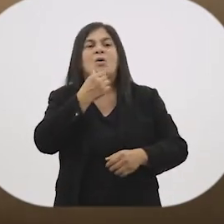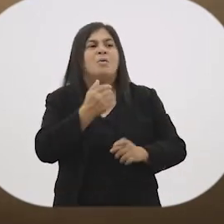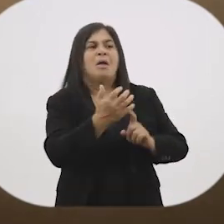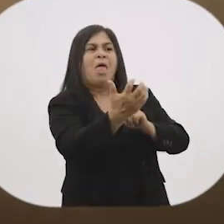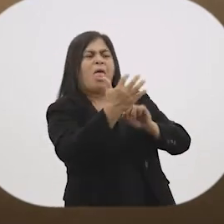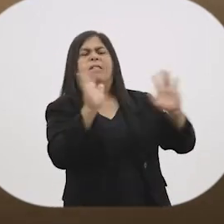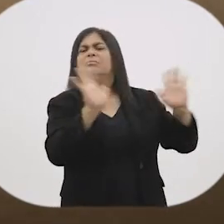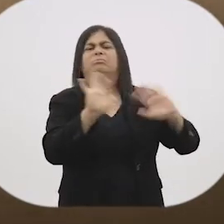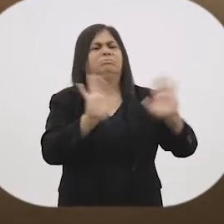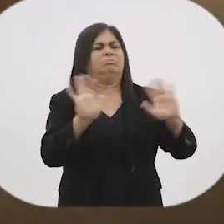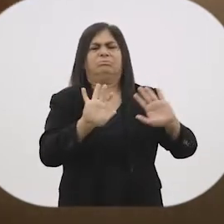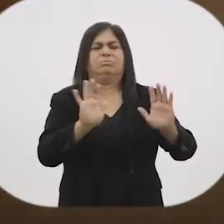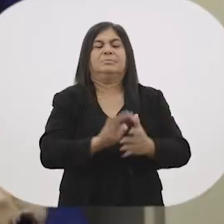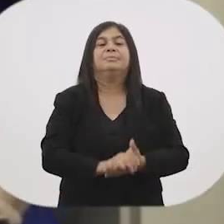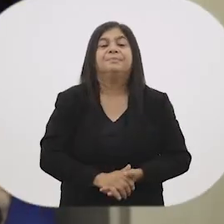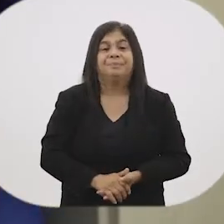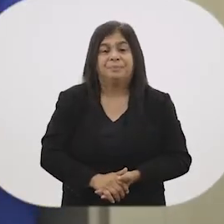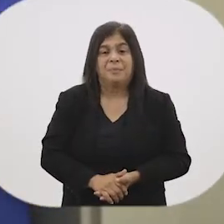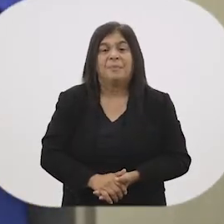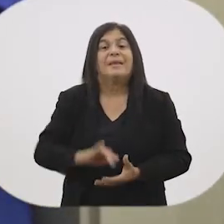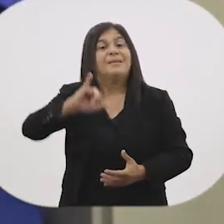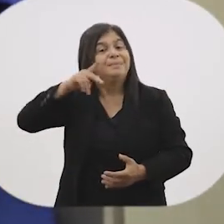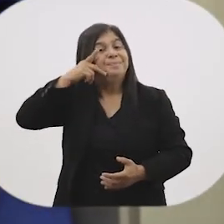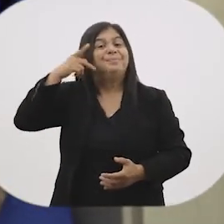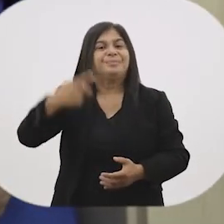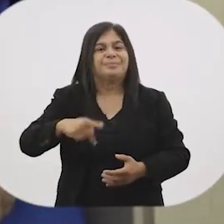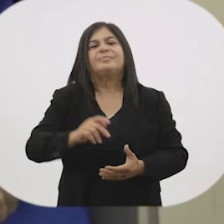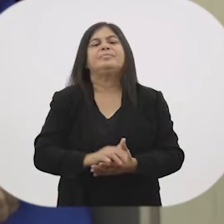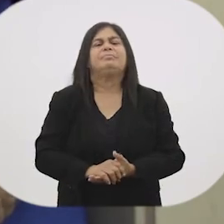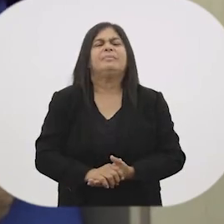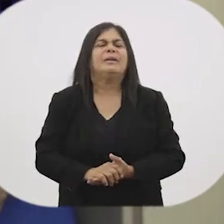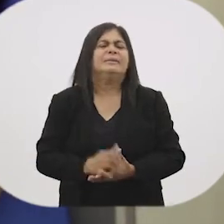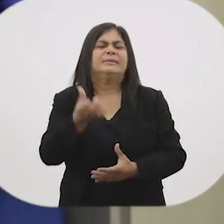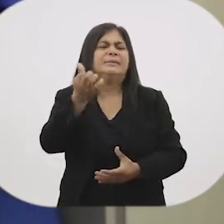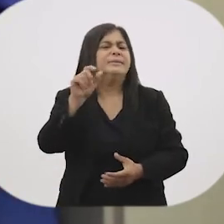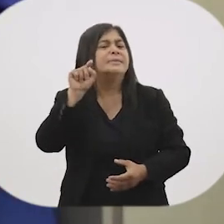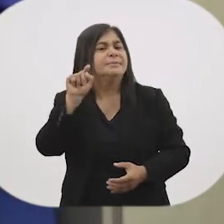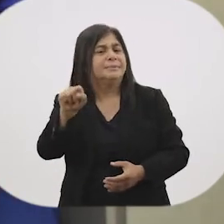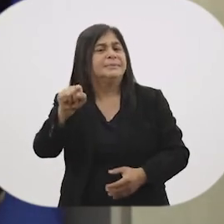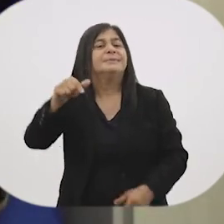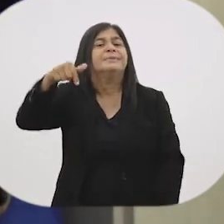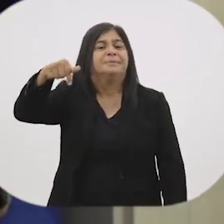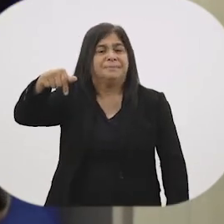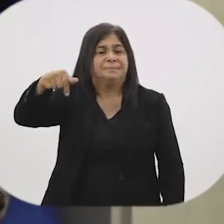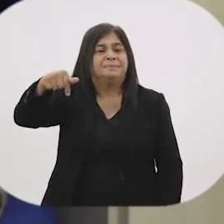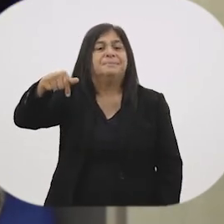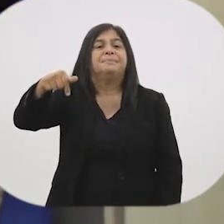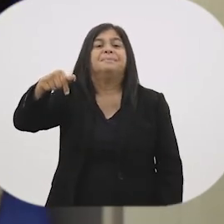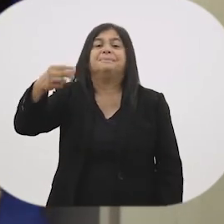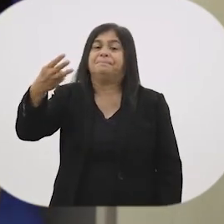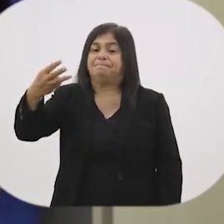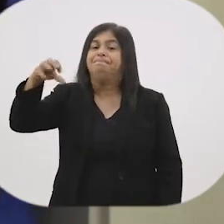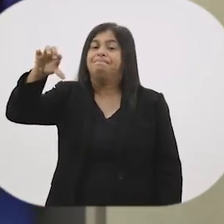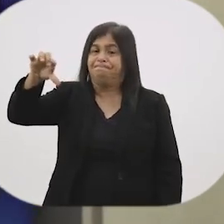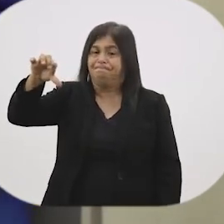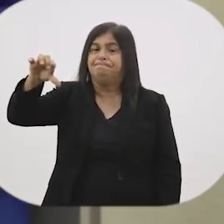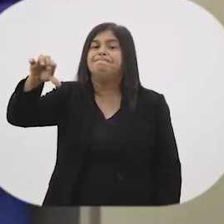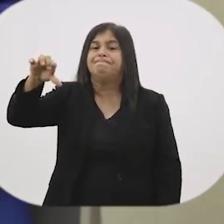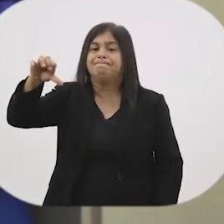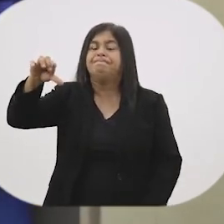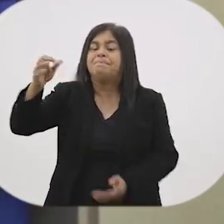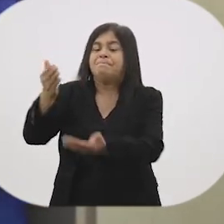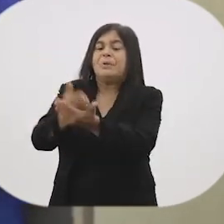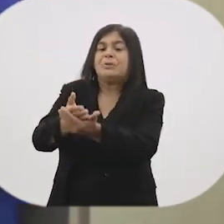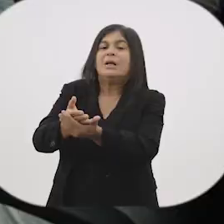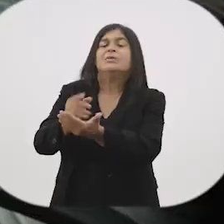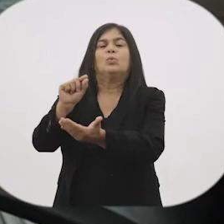que o homem não delimita isso só em joão pessoa tramitam 6739 processos de violência